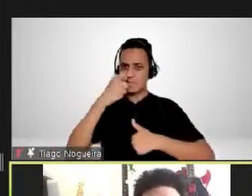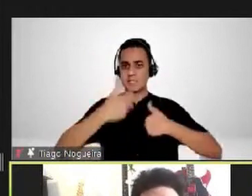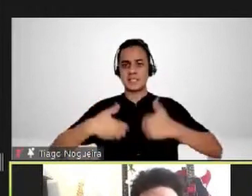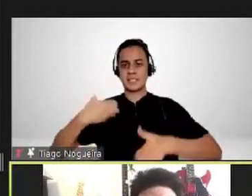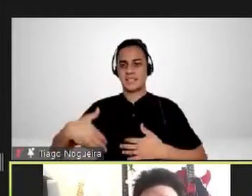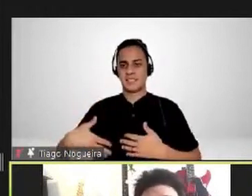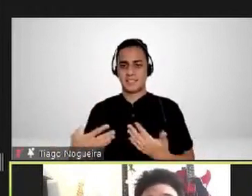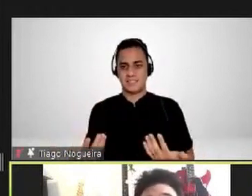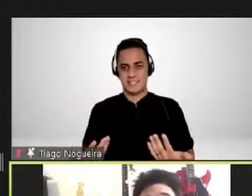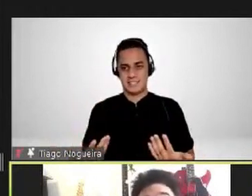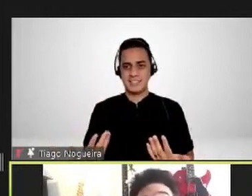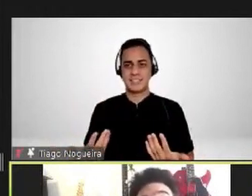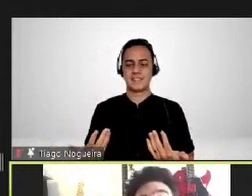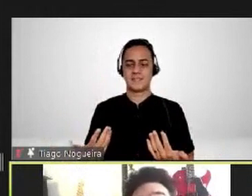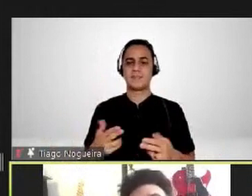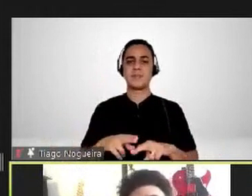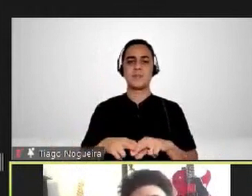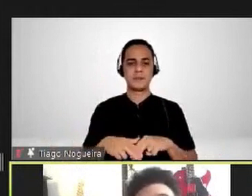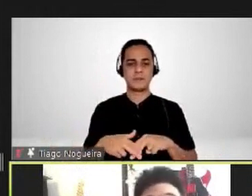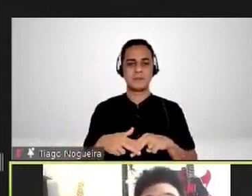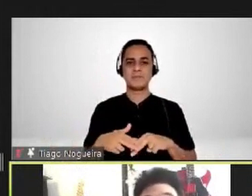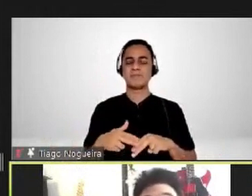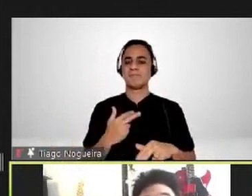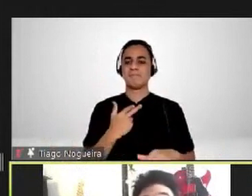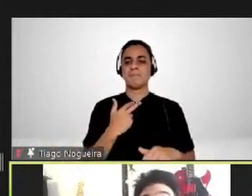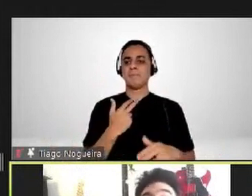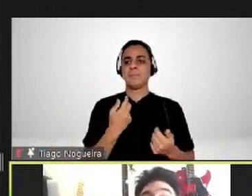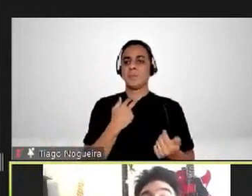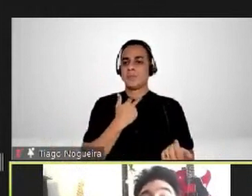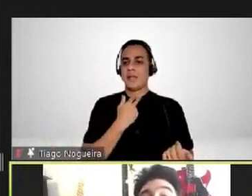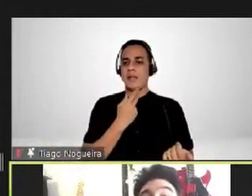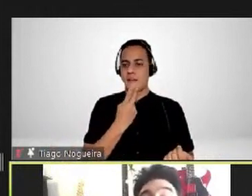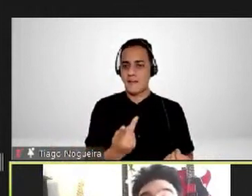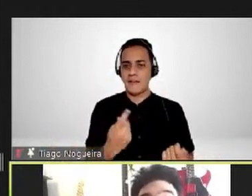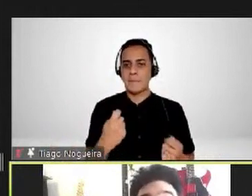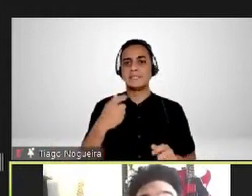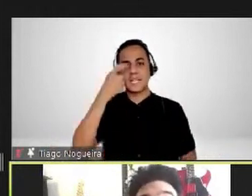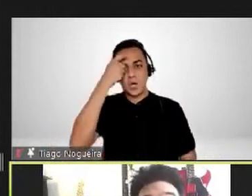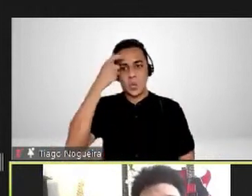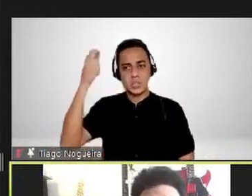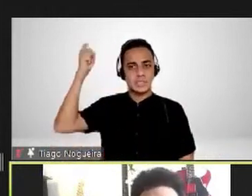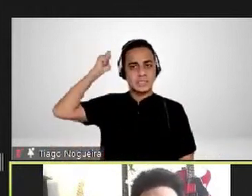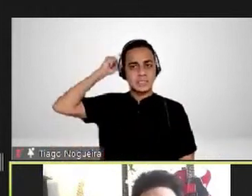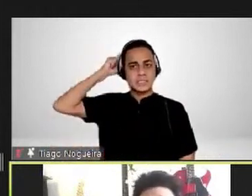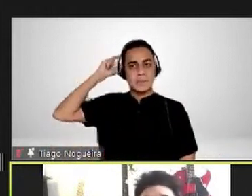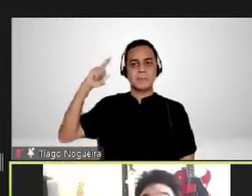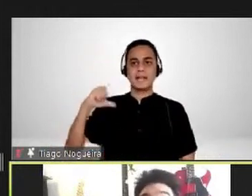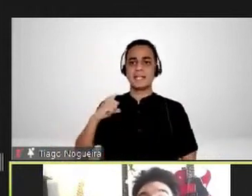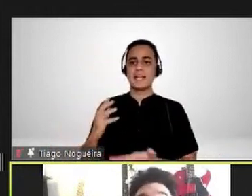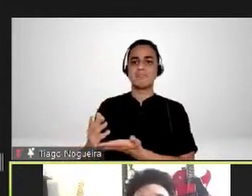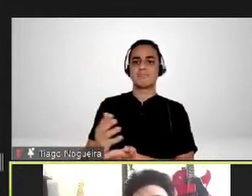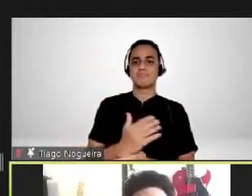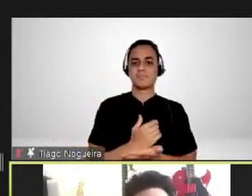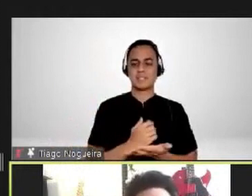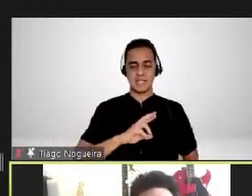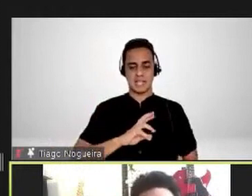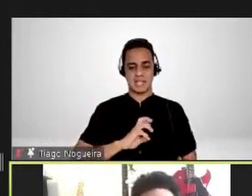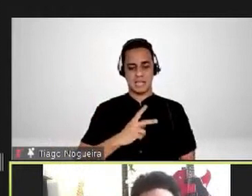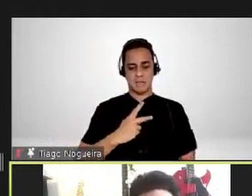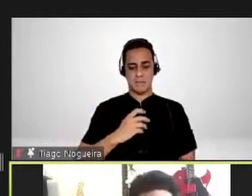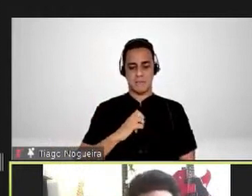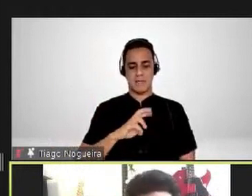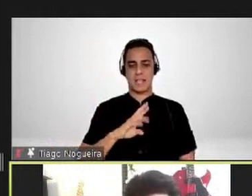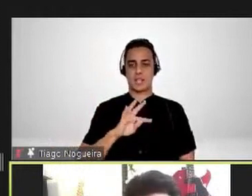né? Então, é por isso que eu falei, a gente tem que buscar o nosso inconsciente gráfico, a construção de um repertório de ações de